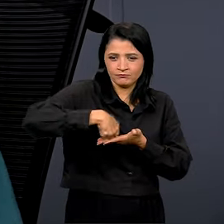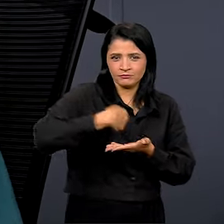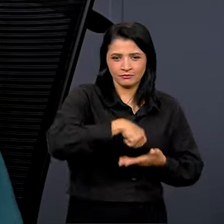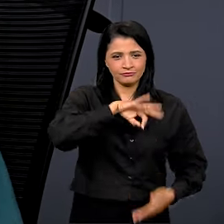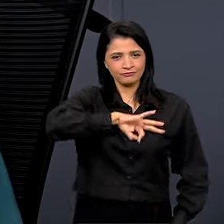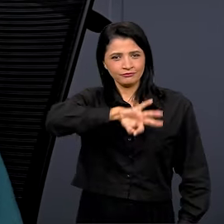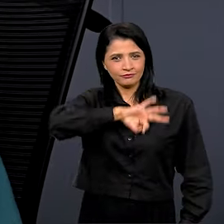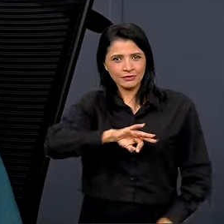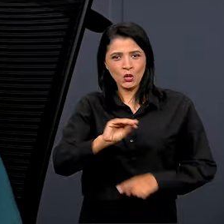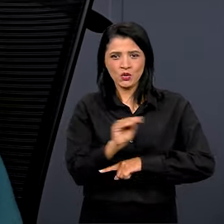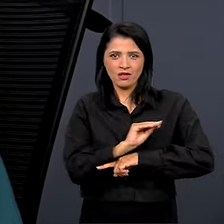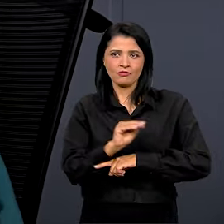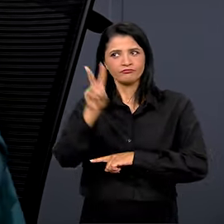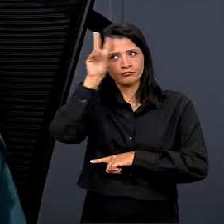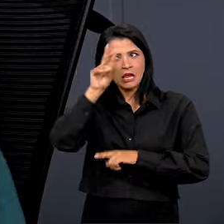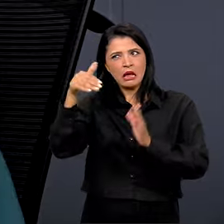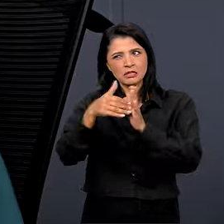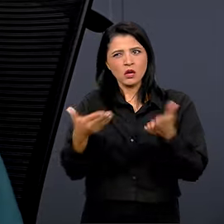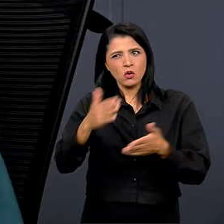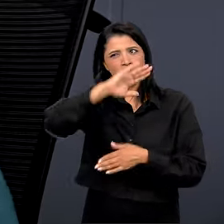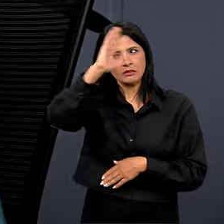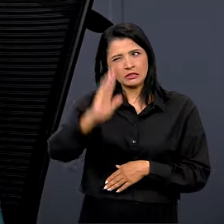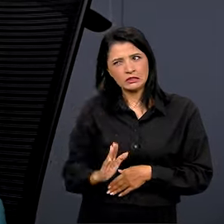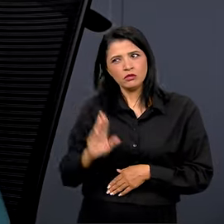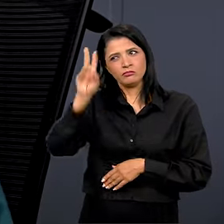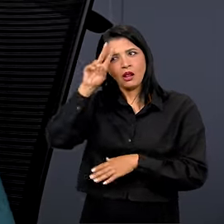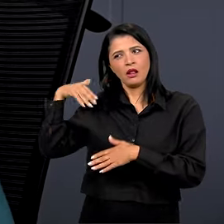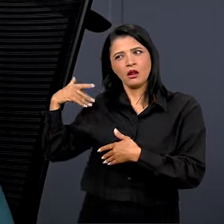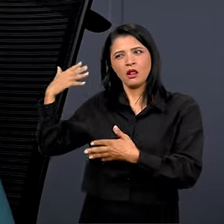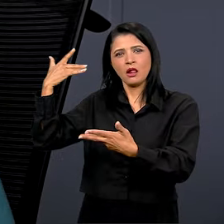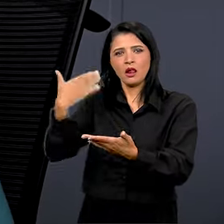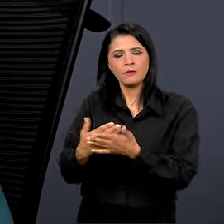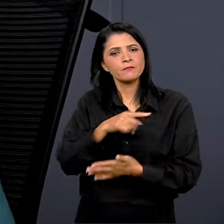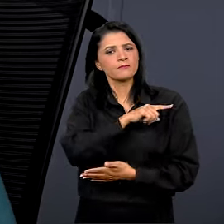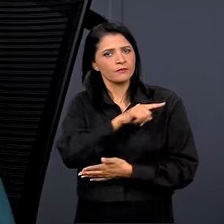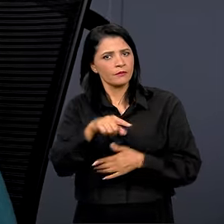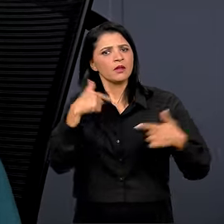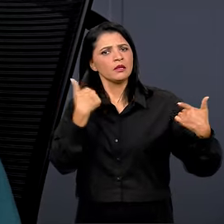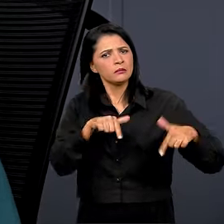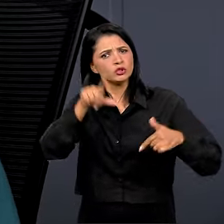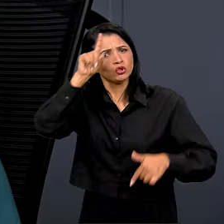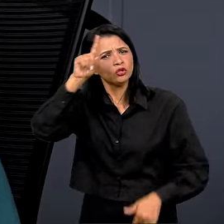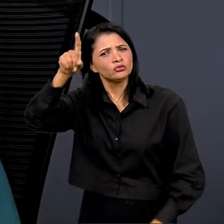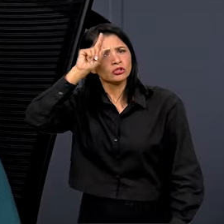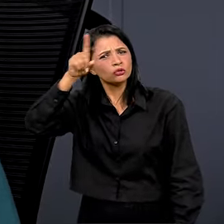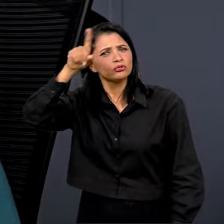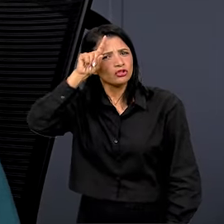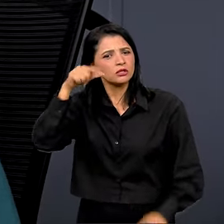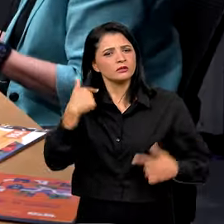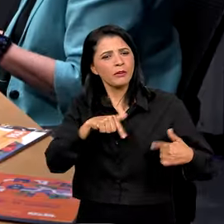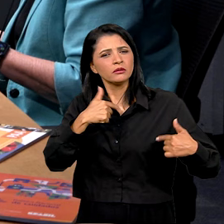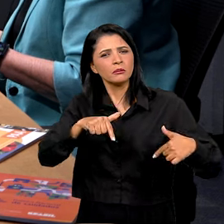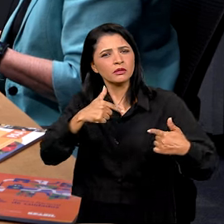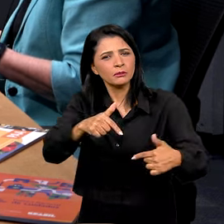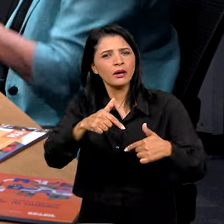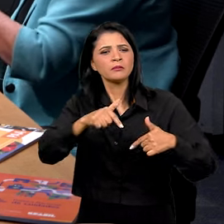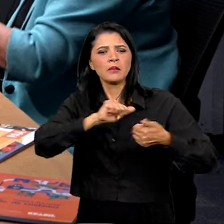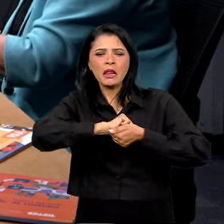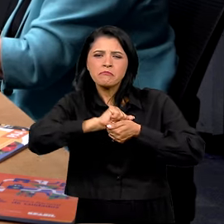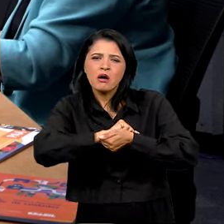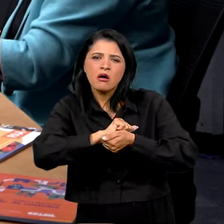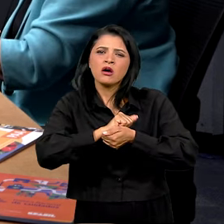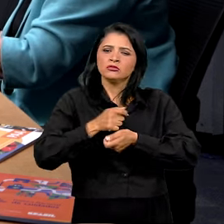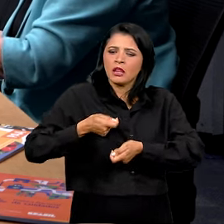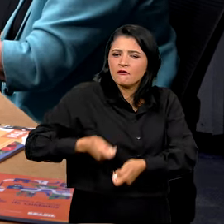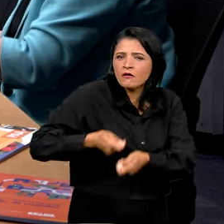historicamente no Brasil até hoje foram as que exatamente desempenharam esse trabalho cotidiano cotidiano muitas